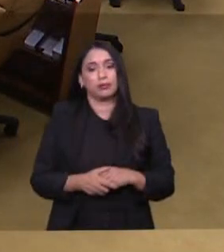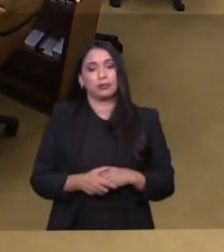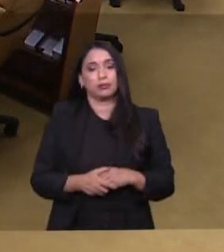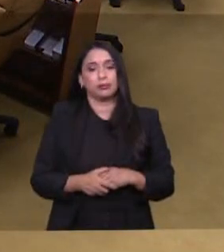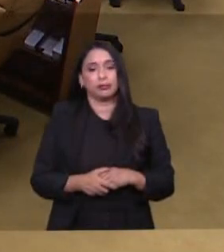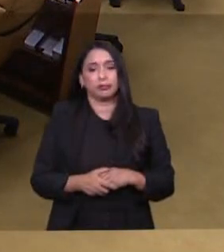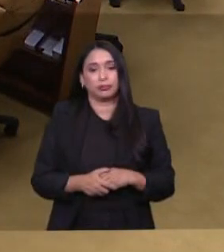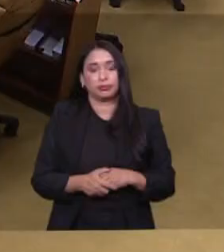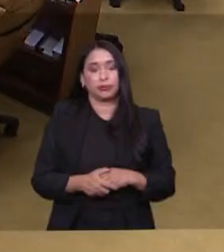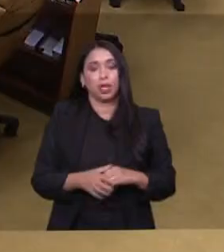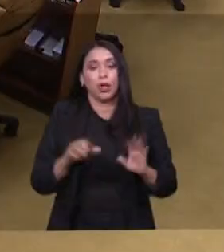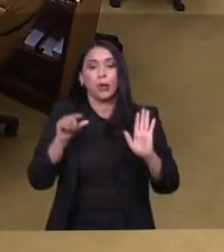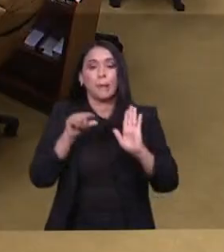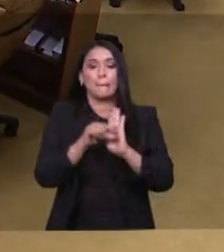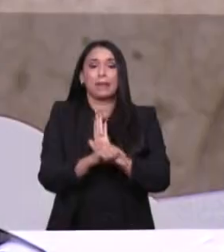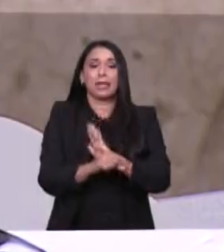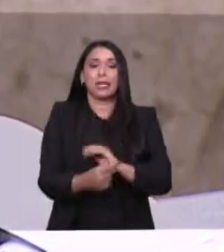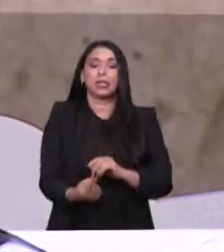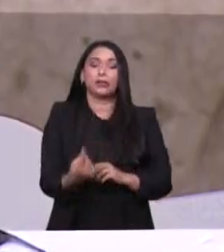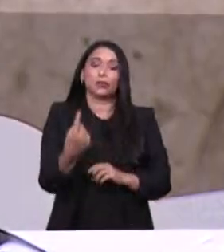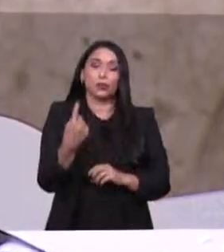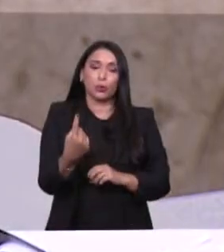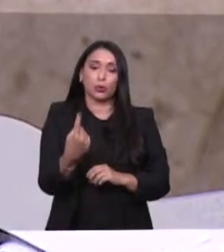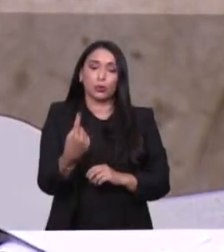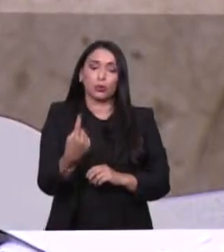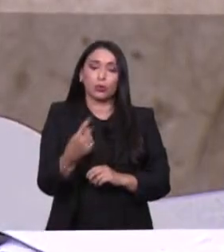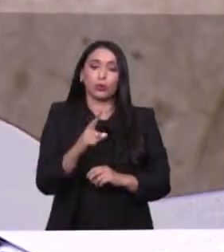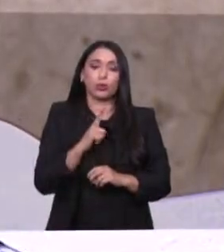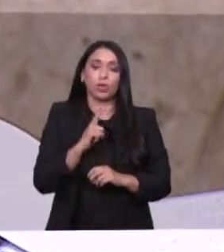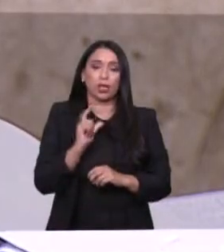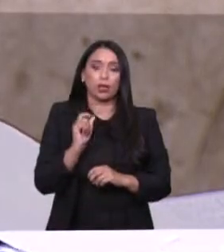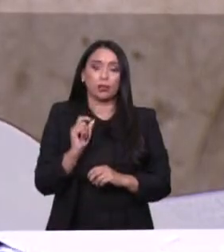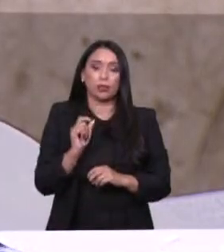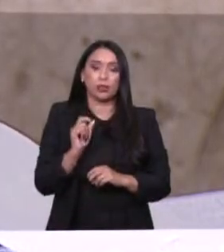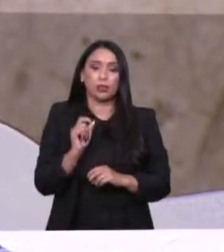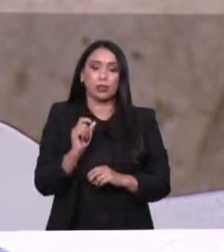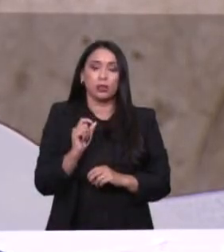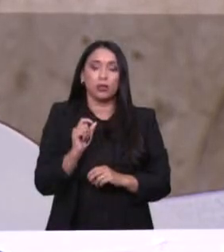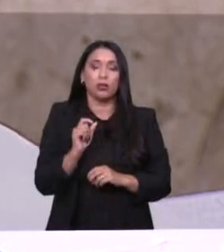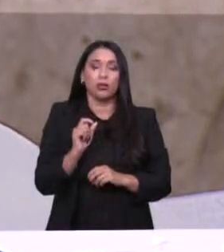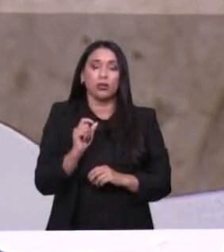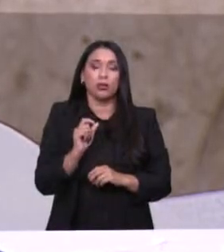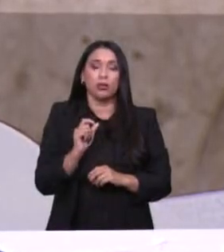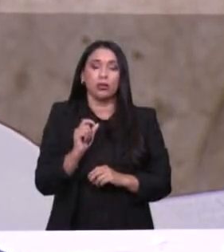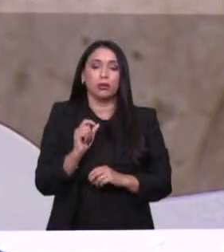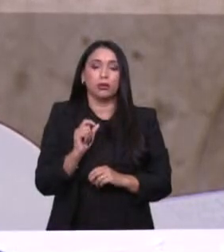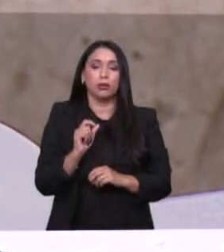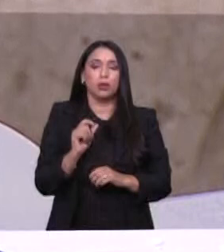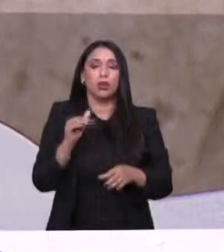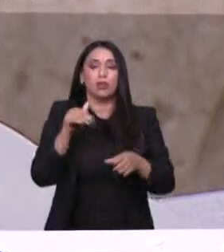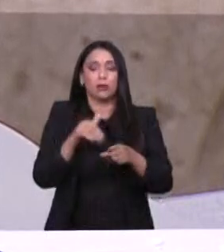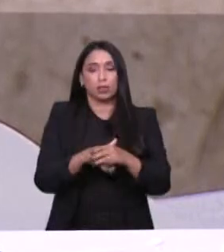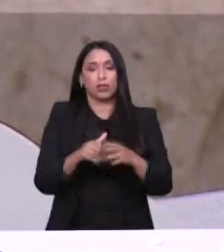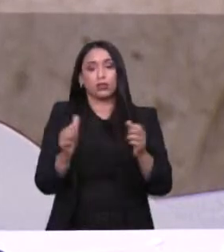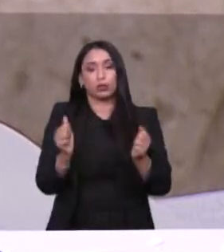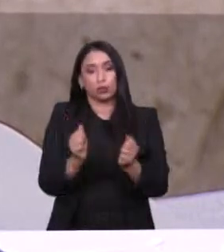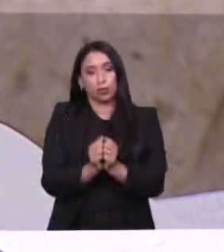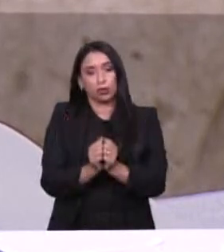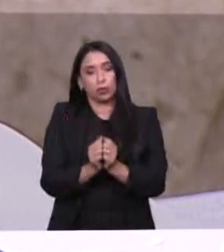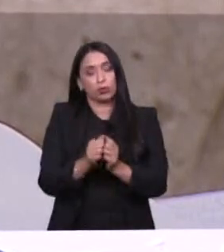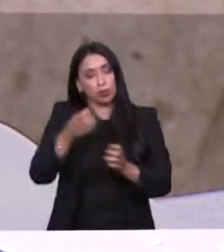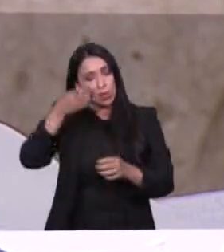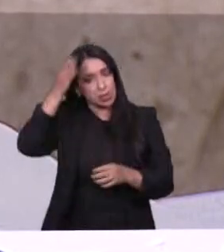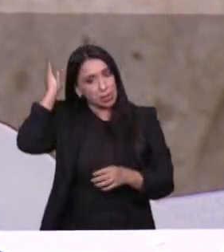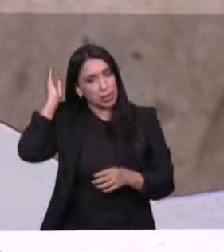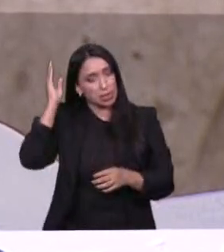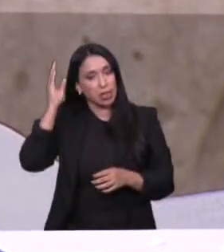com relação ao parágrafo único, ficamos. Todos agora estão acompanhando também, ministro Zanin,